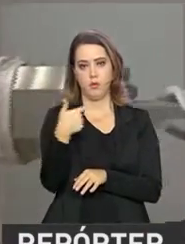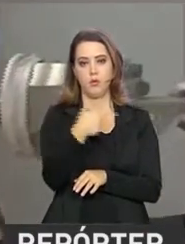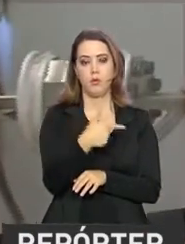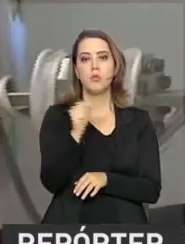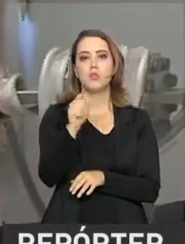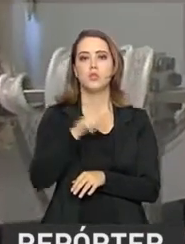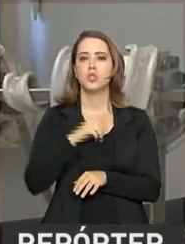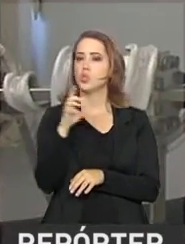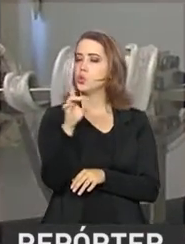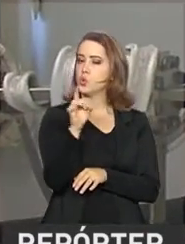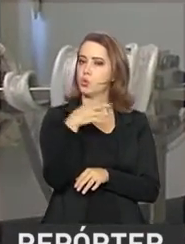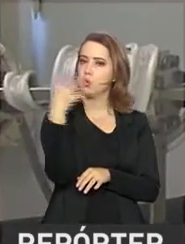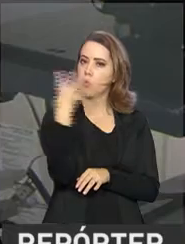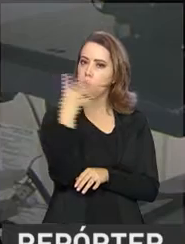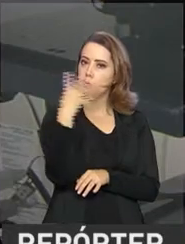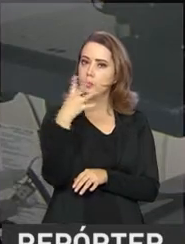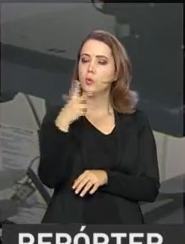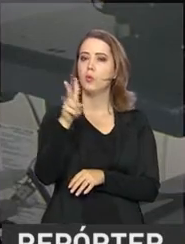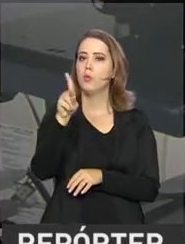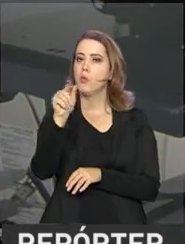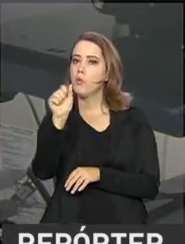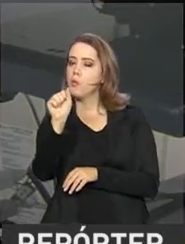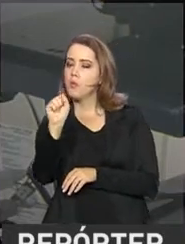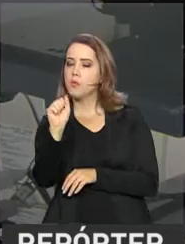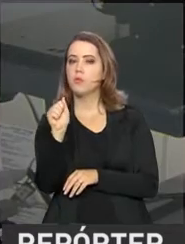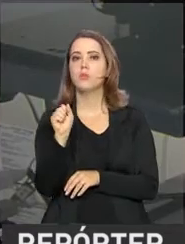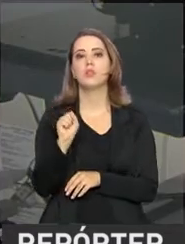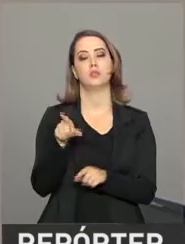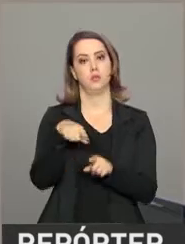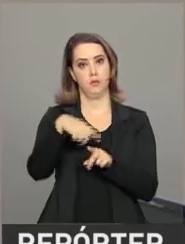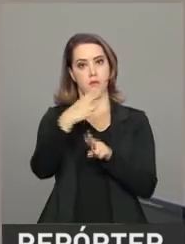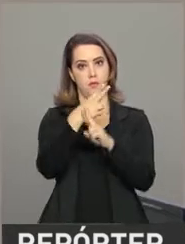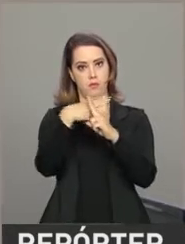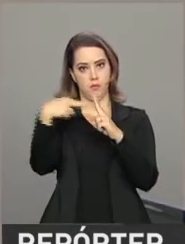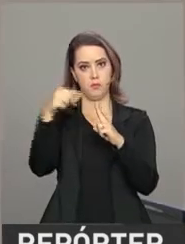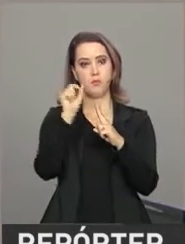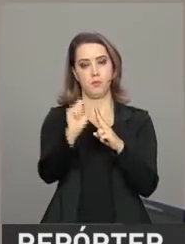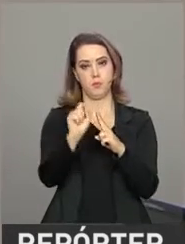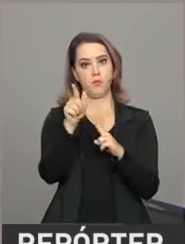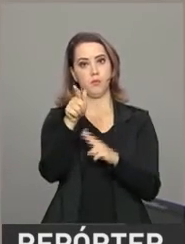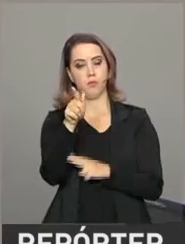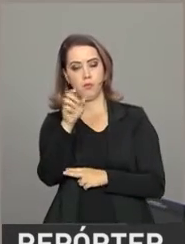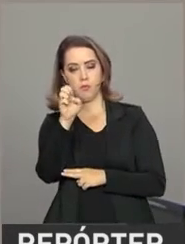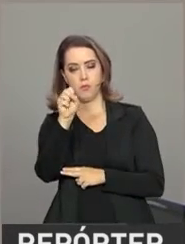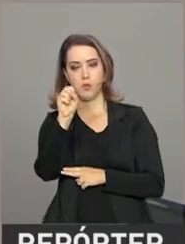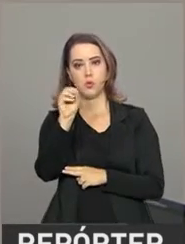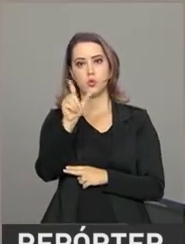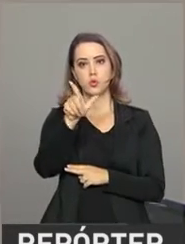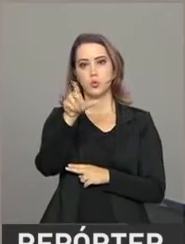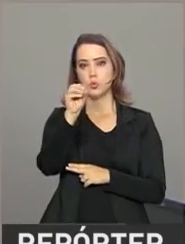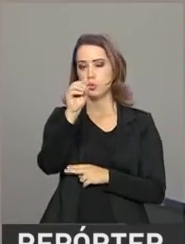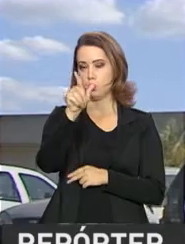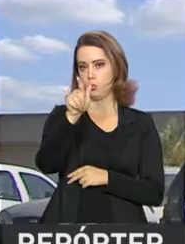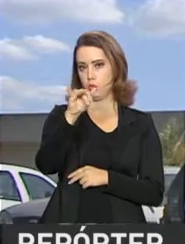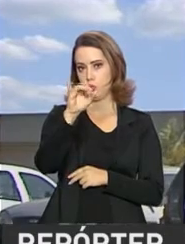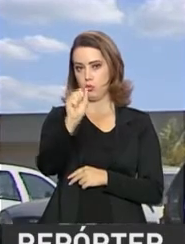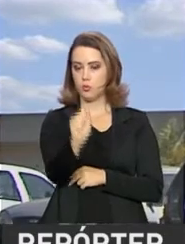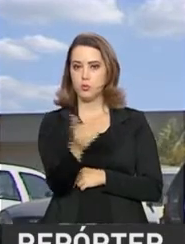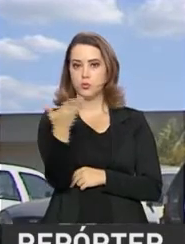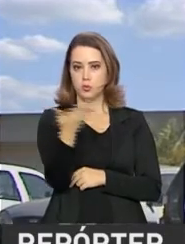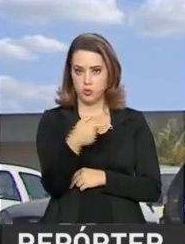quatro vagas no curso de geologia da unb este ano saltou para 15 o aumento no número de mestres e doutores